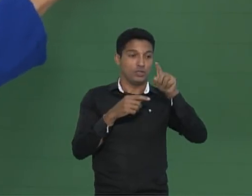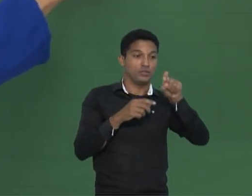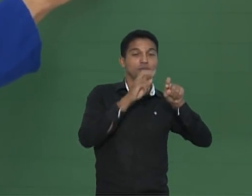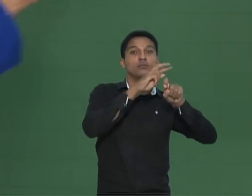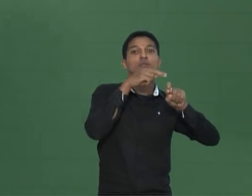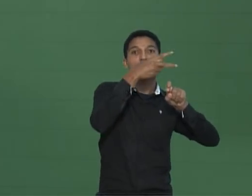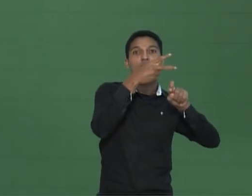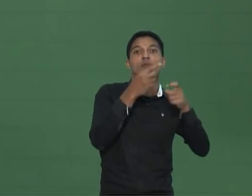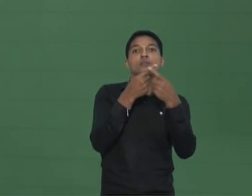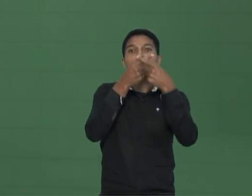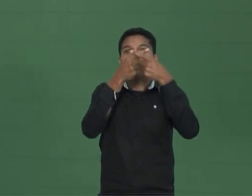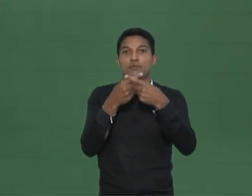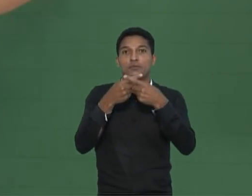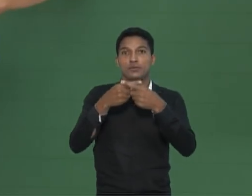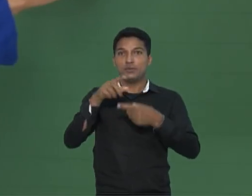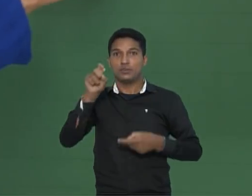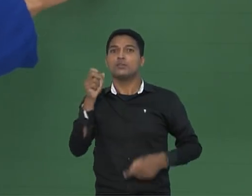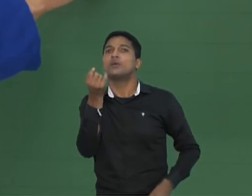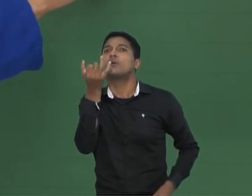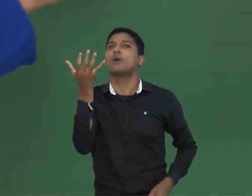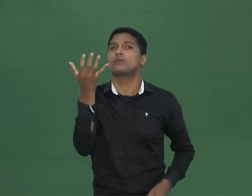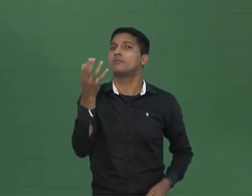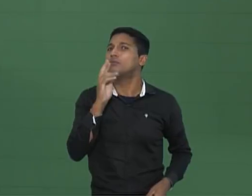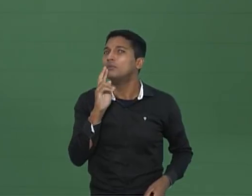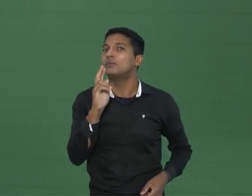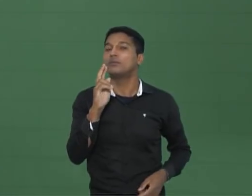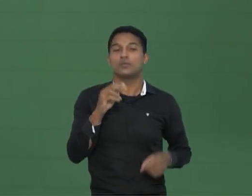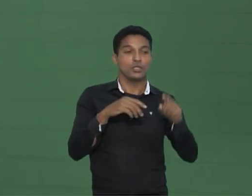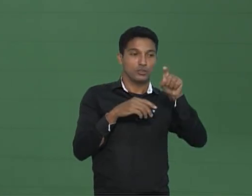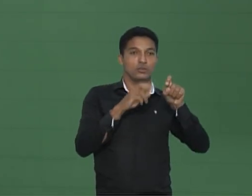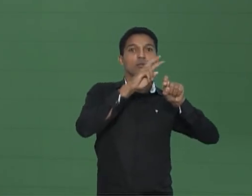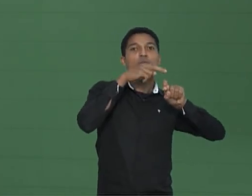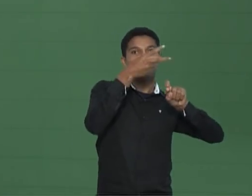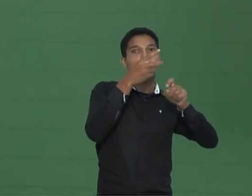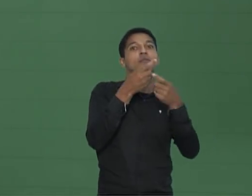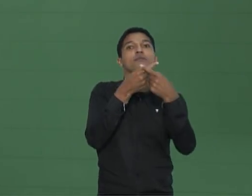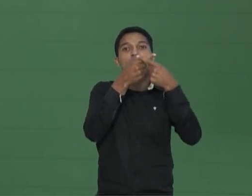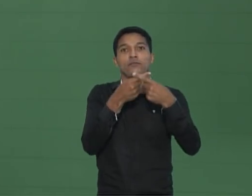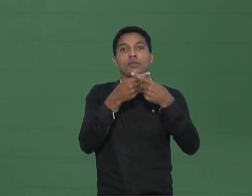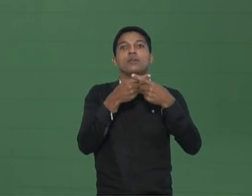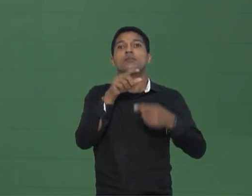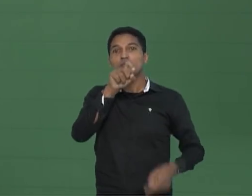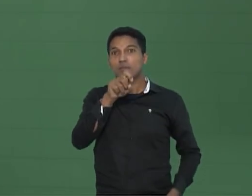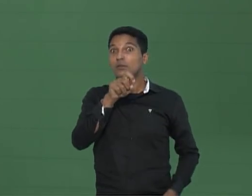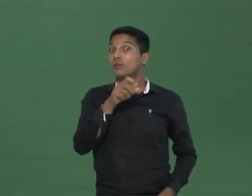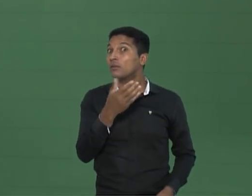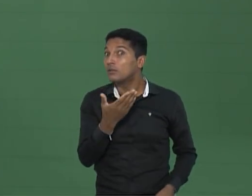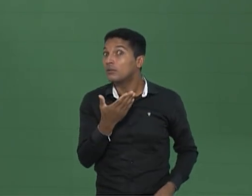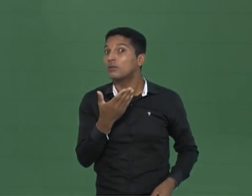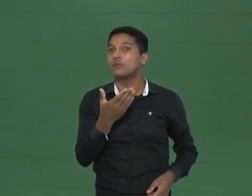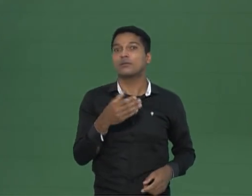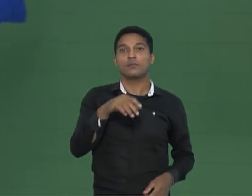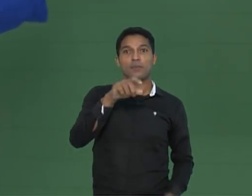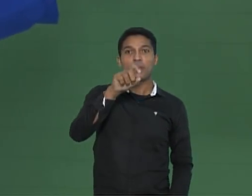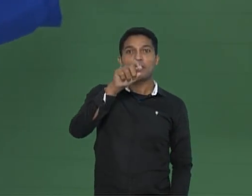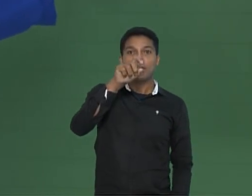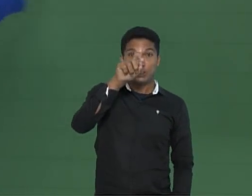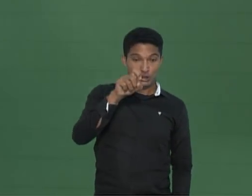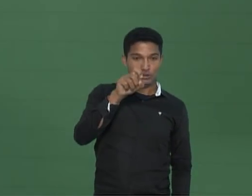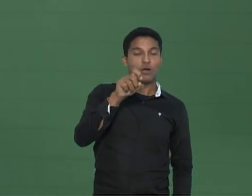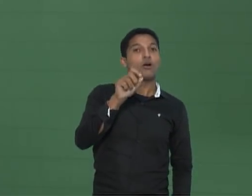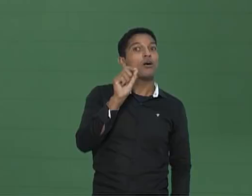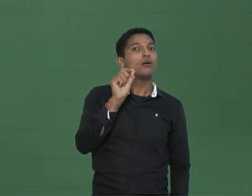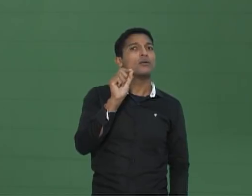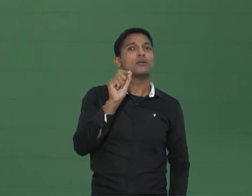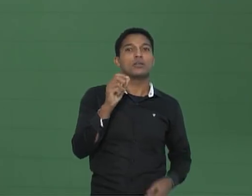vezes x. Quanto que dá? X ao quadrado vezes x, ó, x, 2 com mais